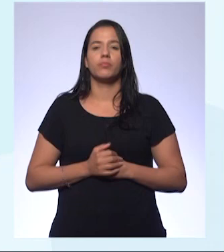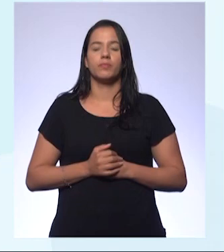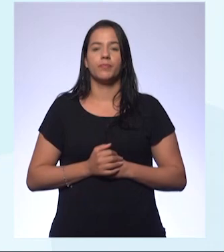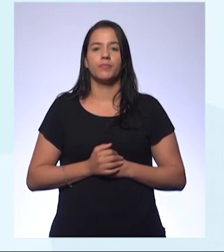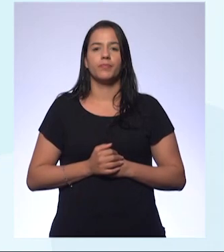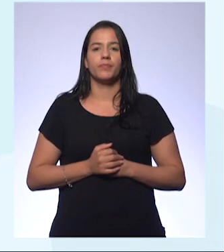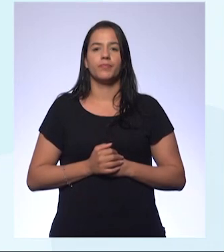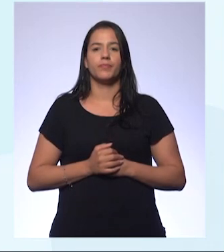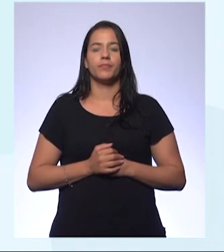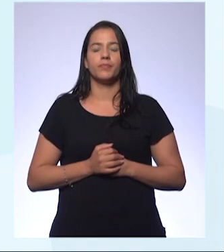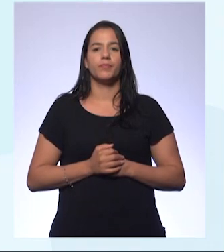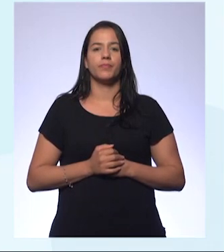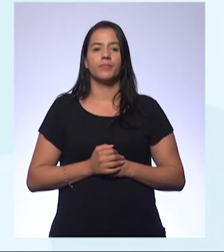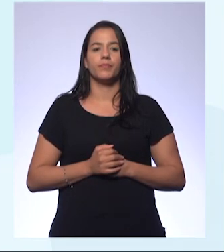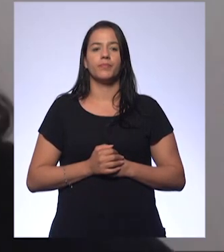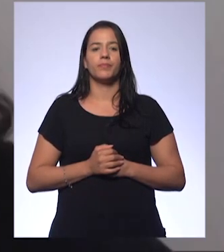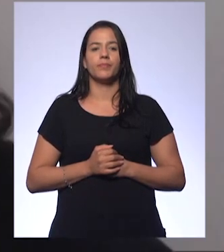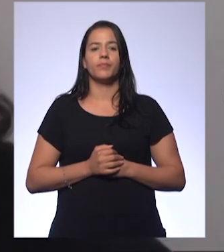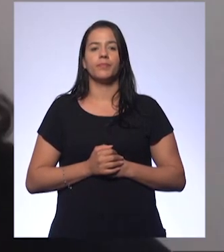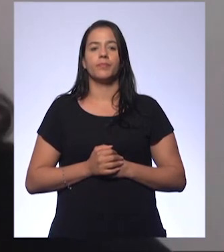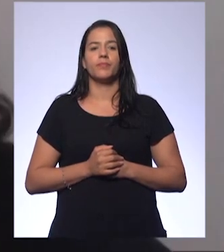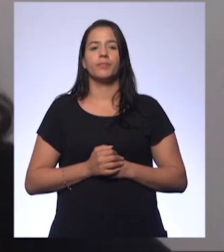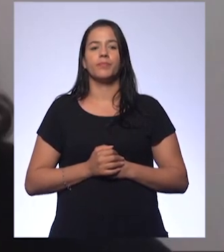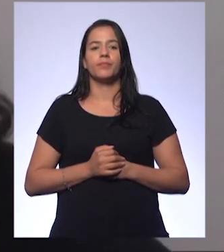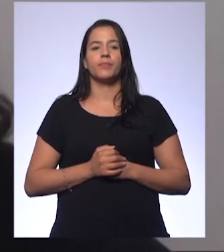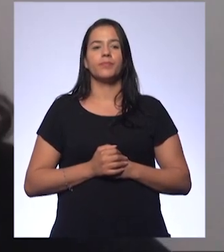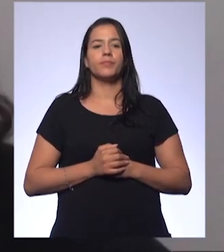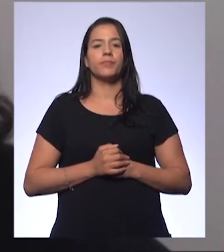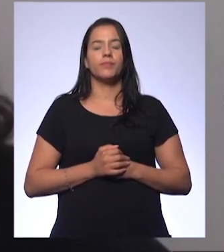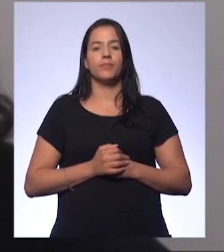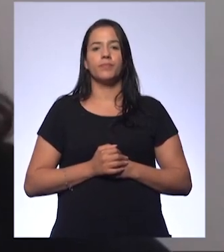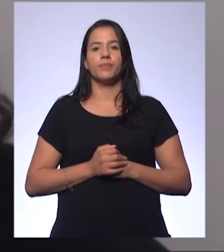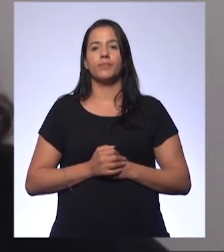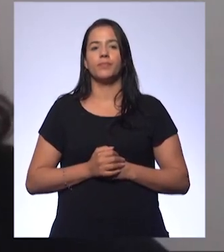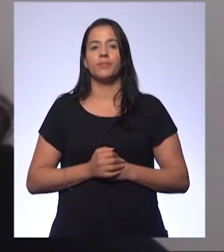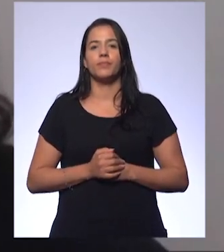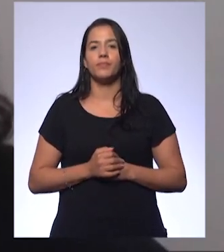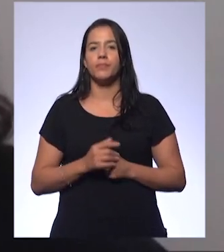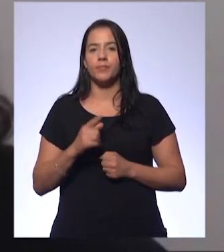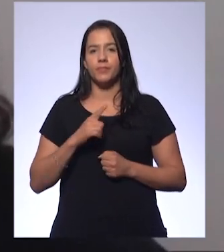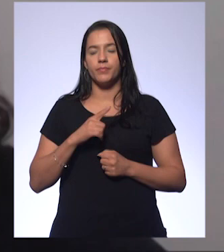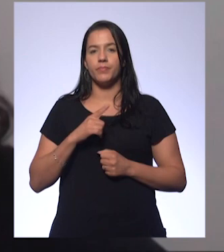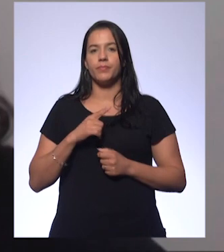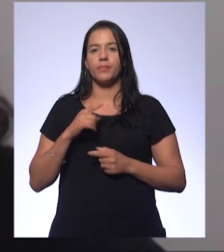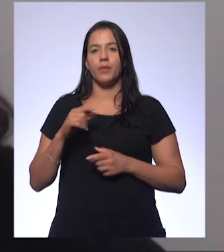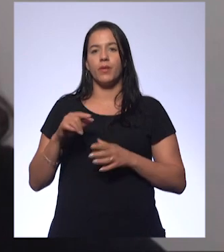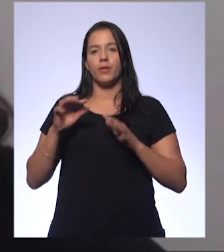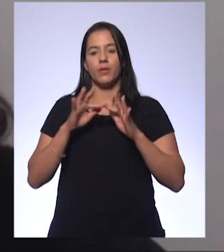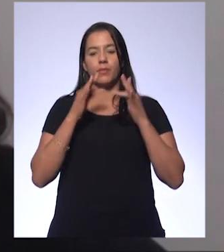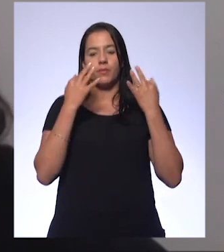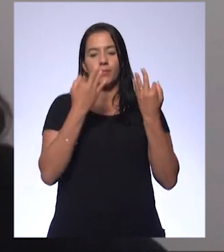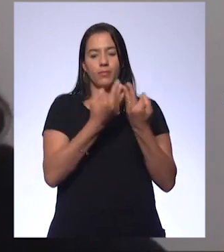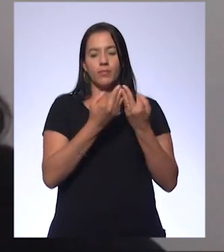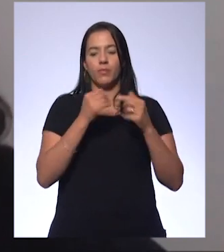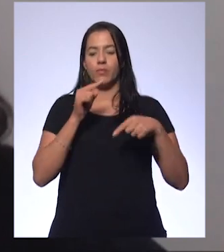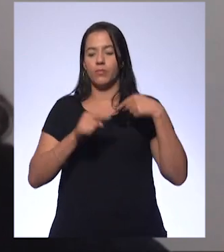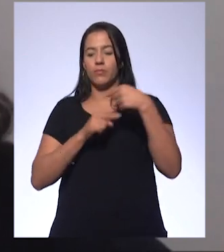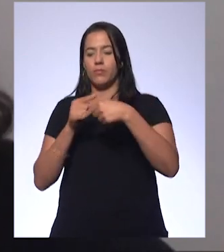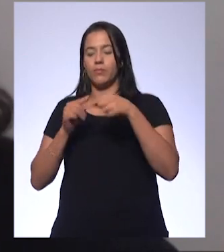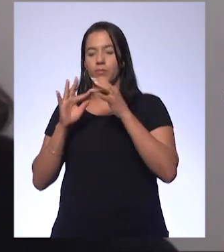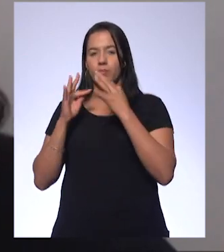ali germinativas, tá? Então, e as hereditárias transmitidas aí de uma geração para outra,